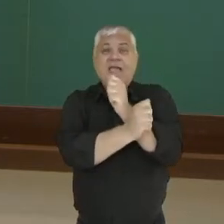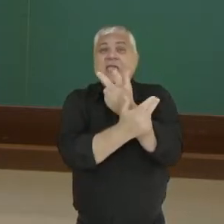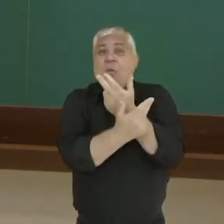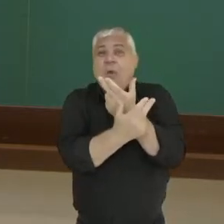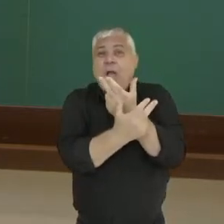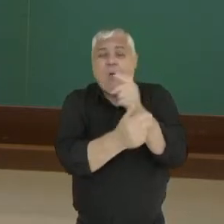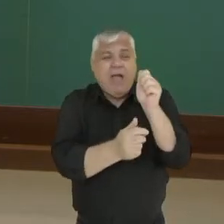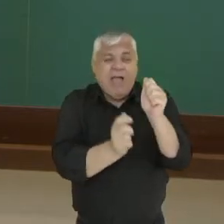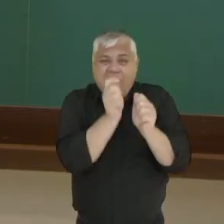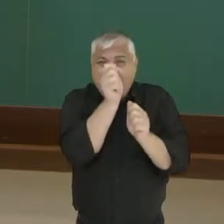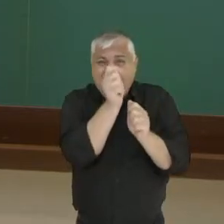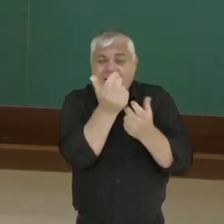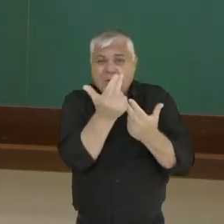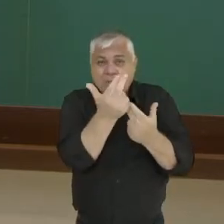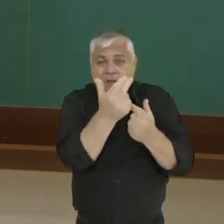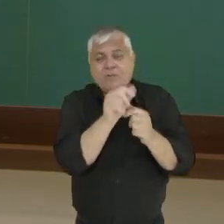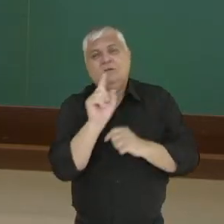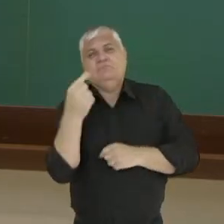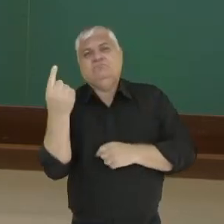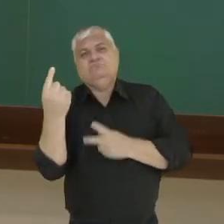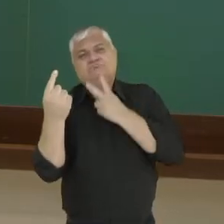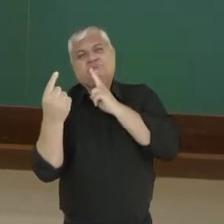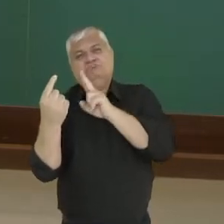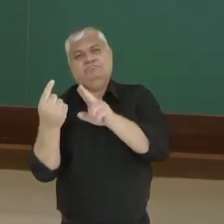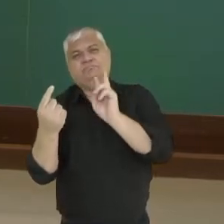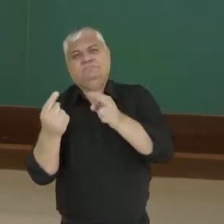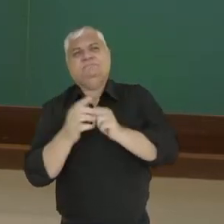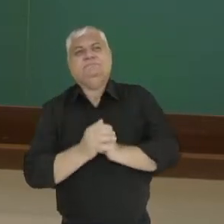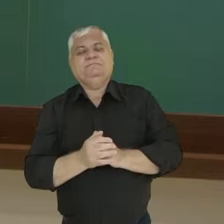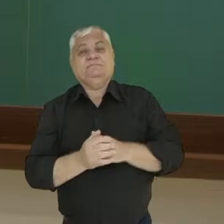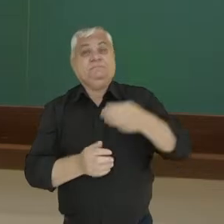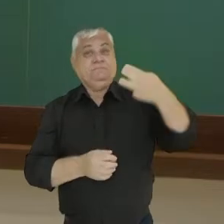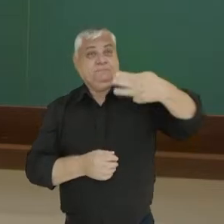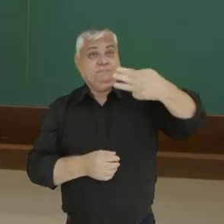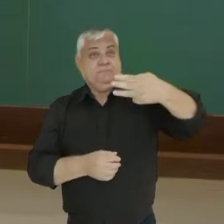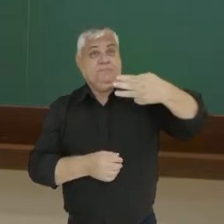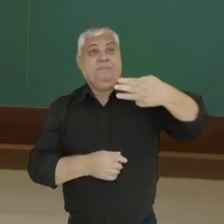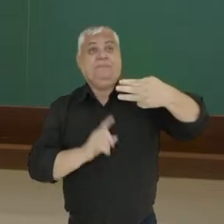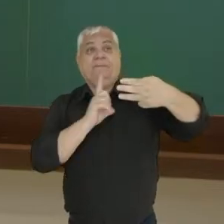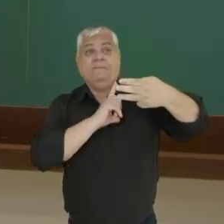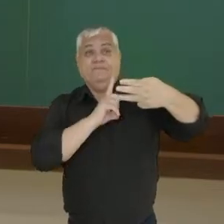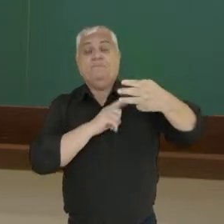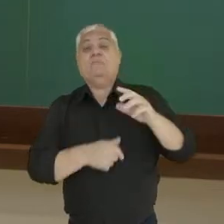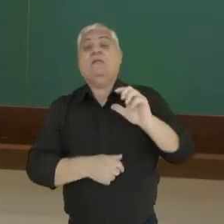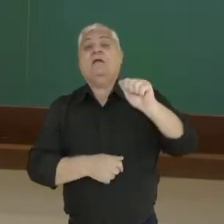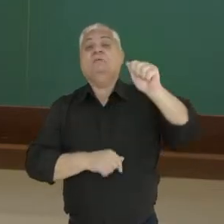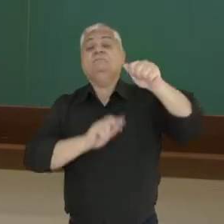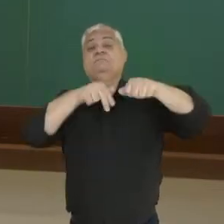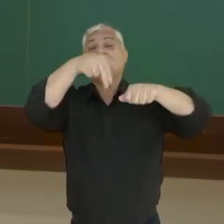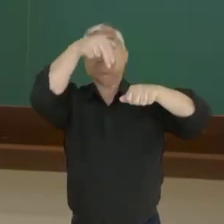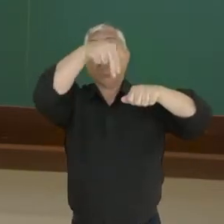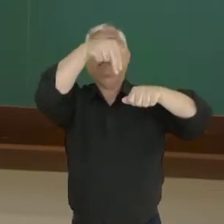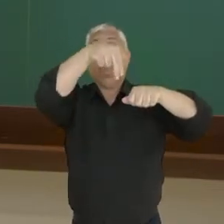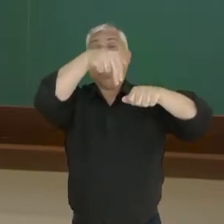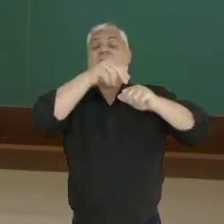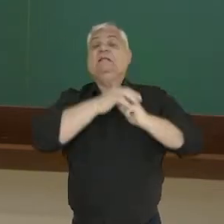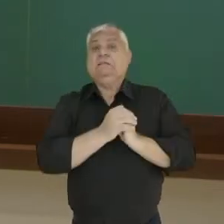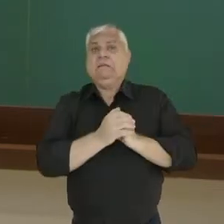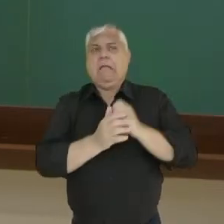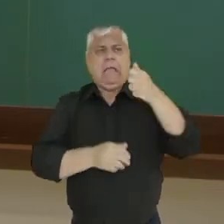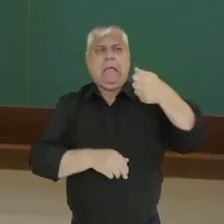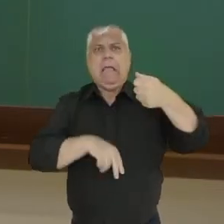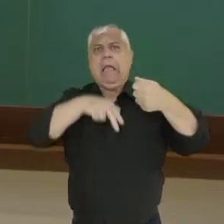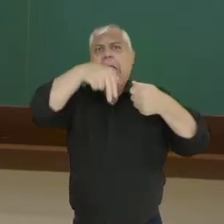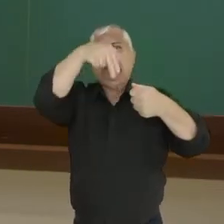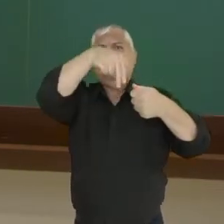o valor do logaritmo é 1. Terceiro, nós temos, meu logaritmando é uma potência, né?